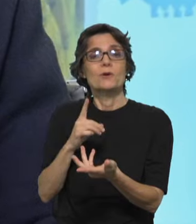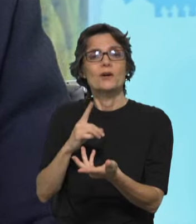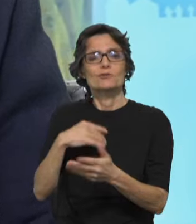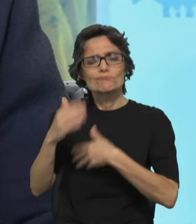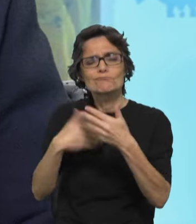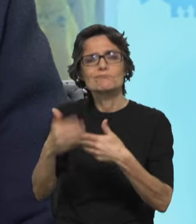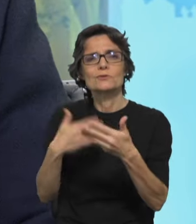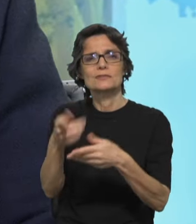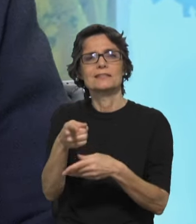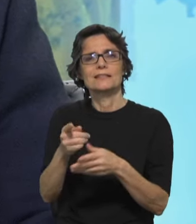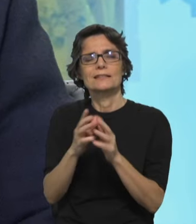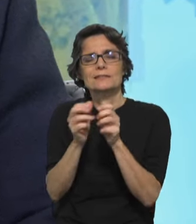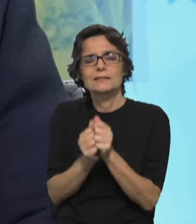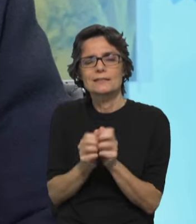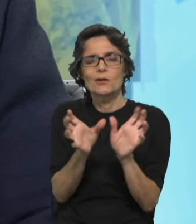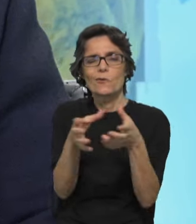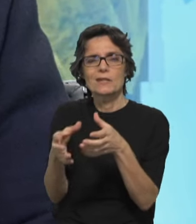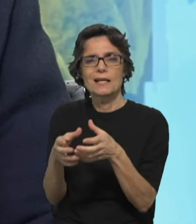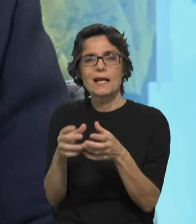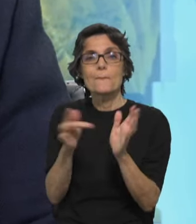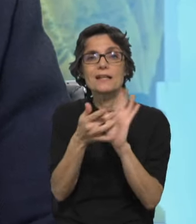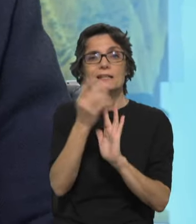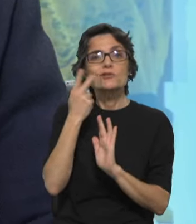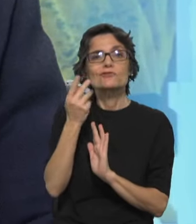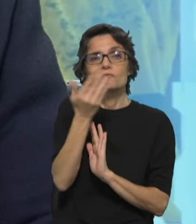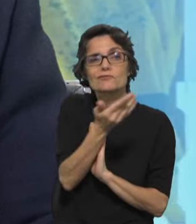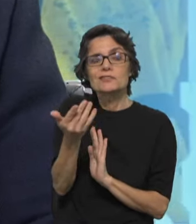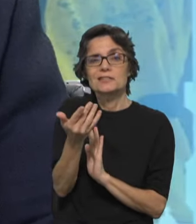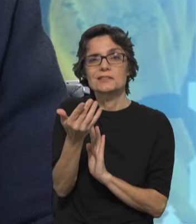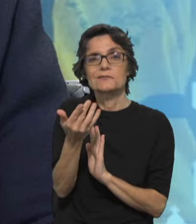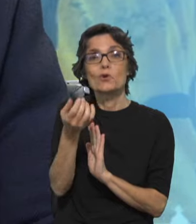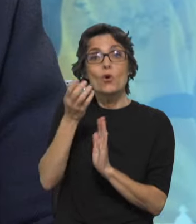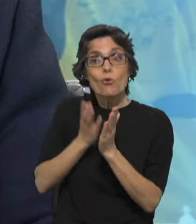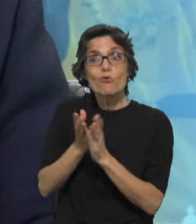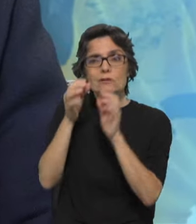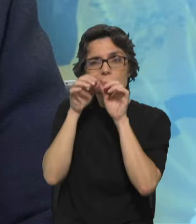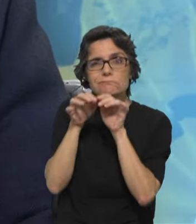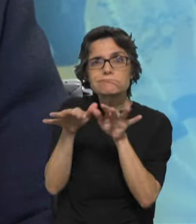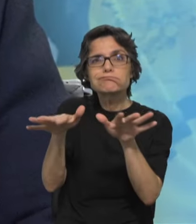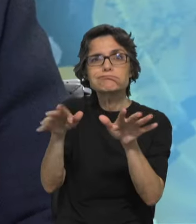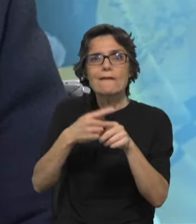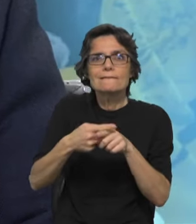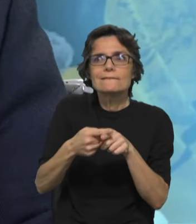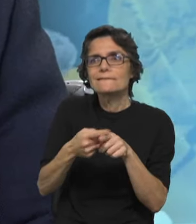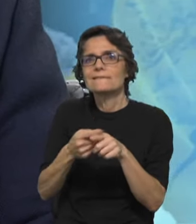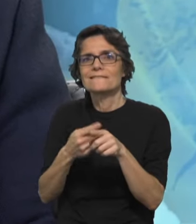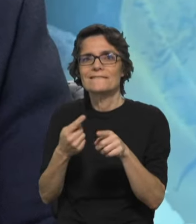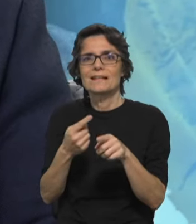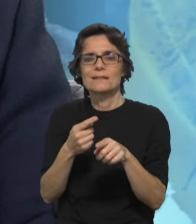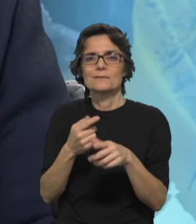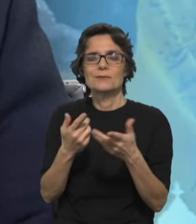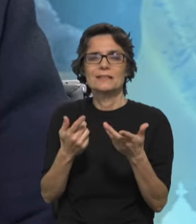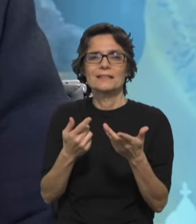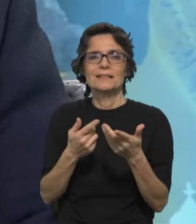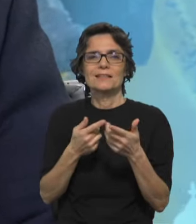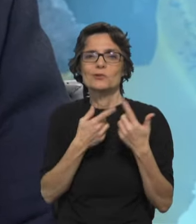as comunidades, para que este Cristo vivo toque não apenas o entusiasmo do momento dos corações